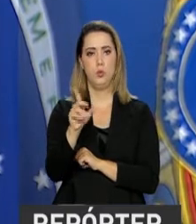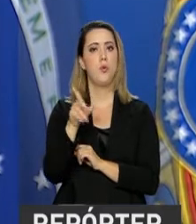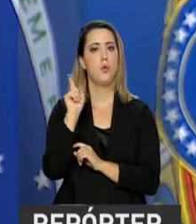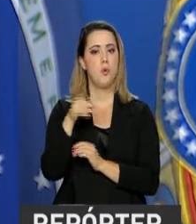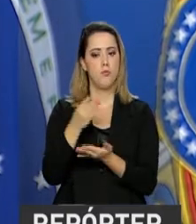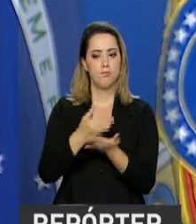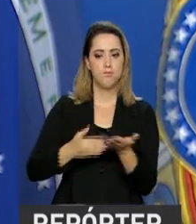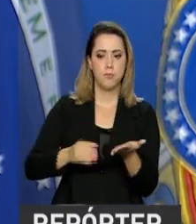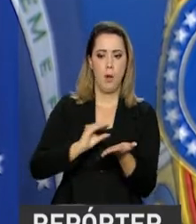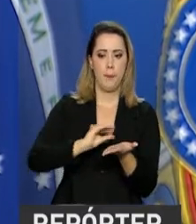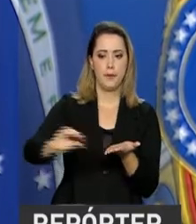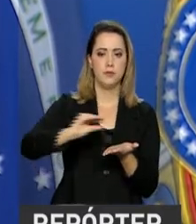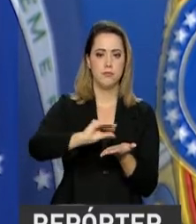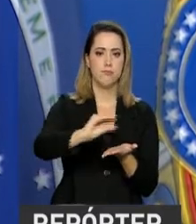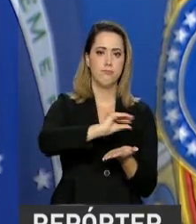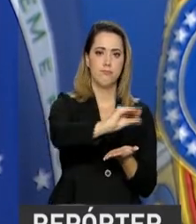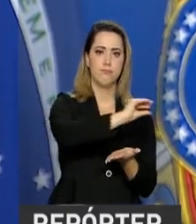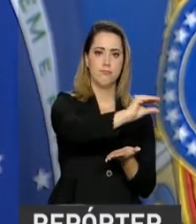dinheiro